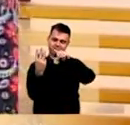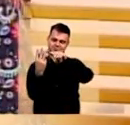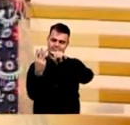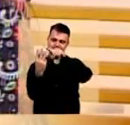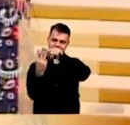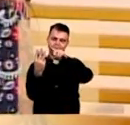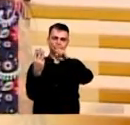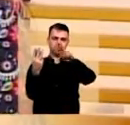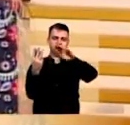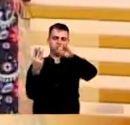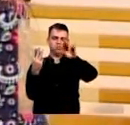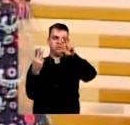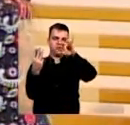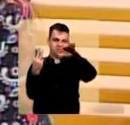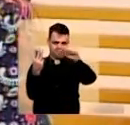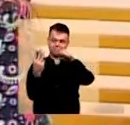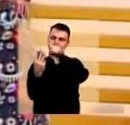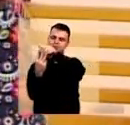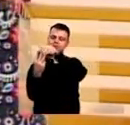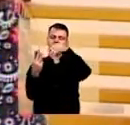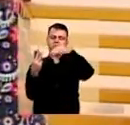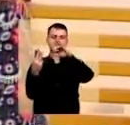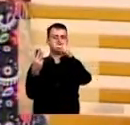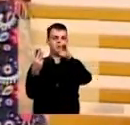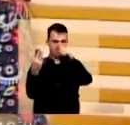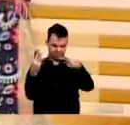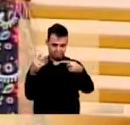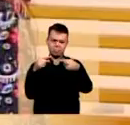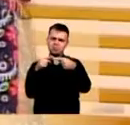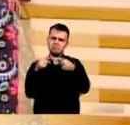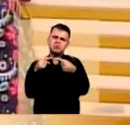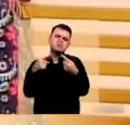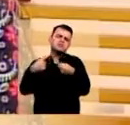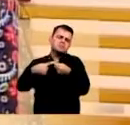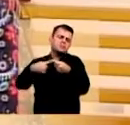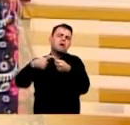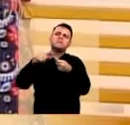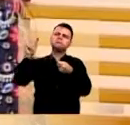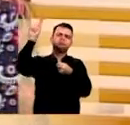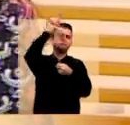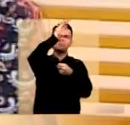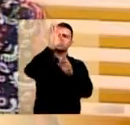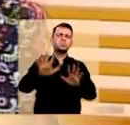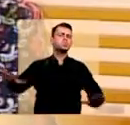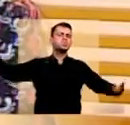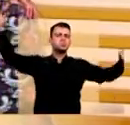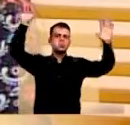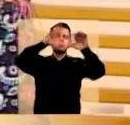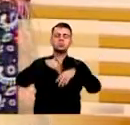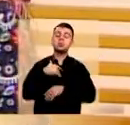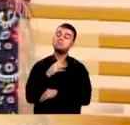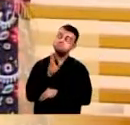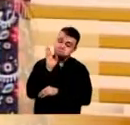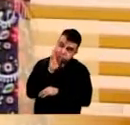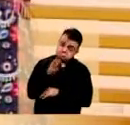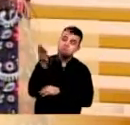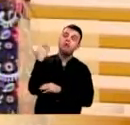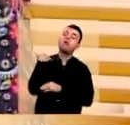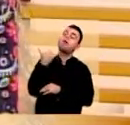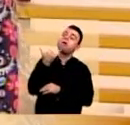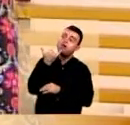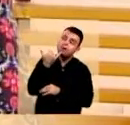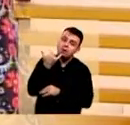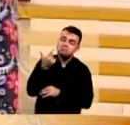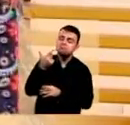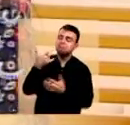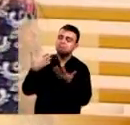Michele. E aí elas abriram para todas as cidades do país que quisessem participar. Eu entrei em contato com elas para perguntar se